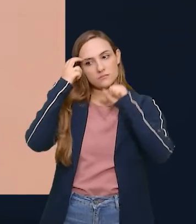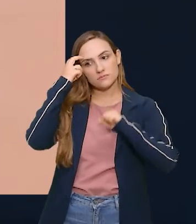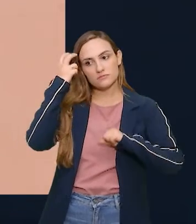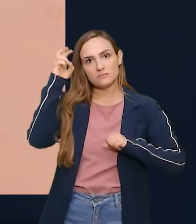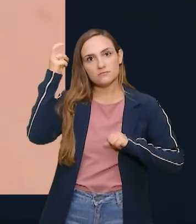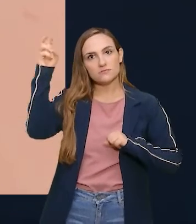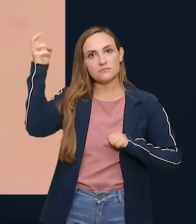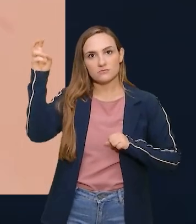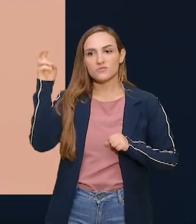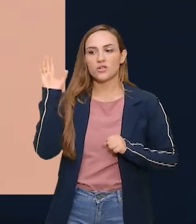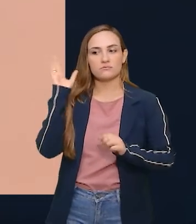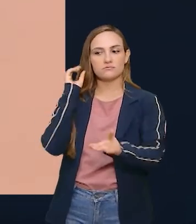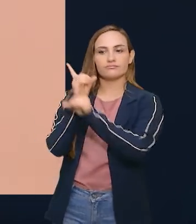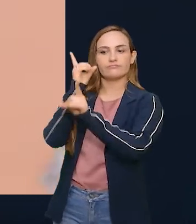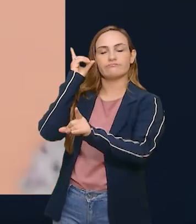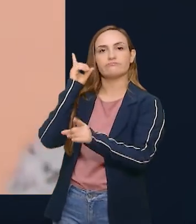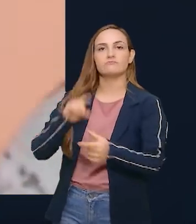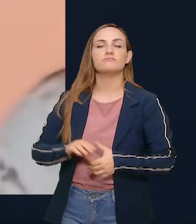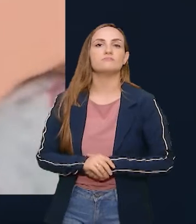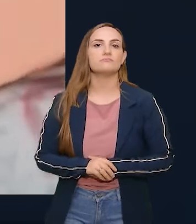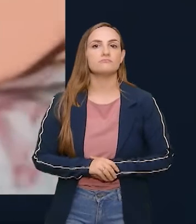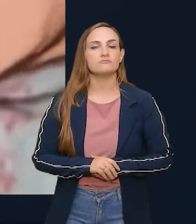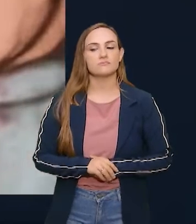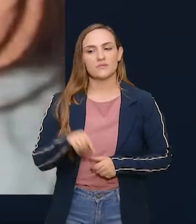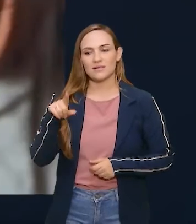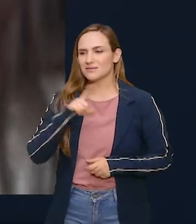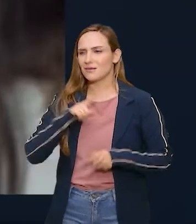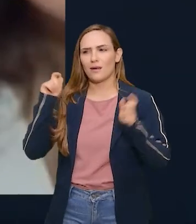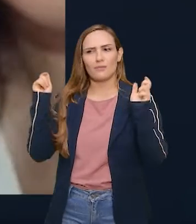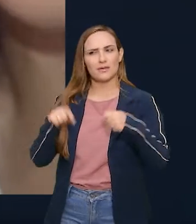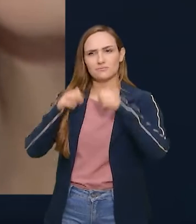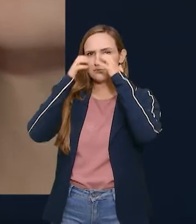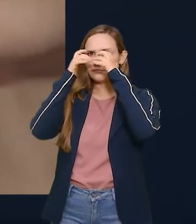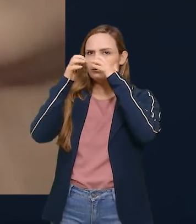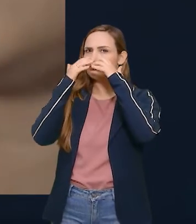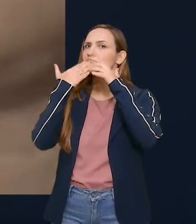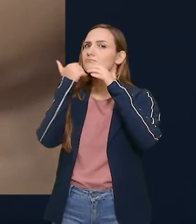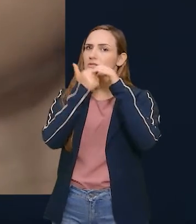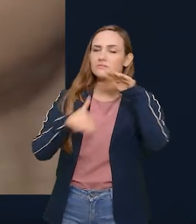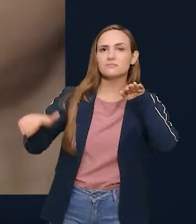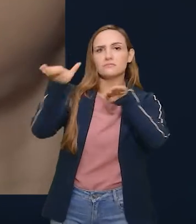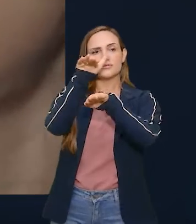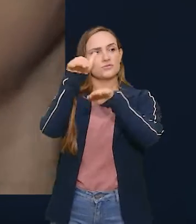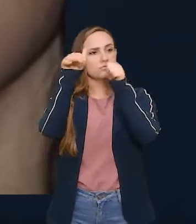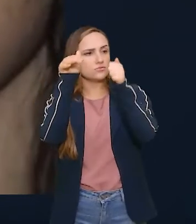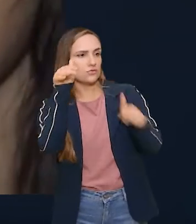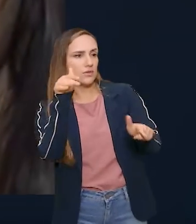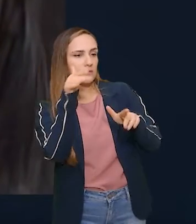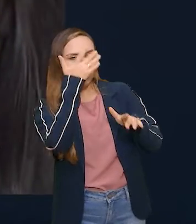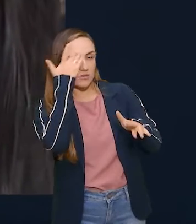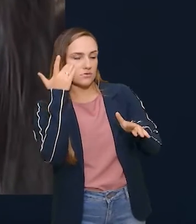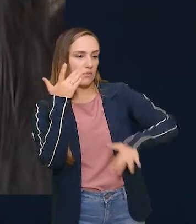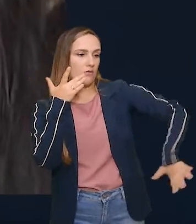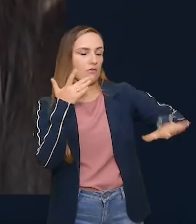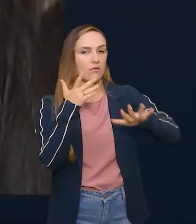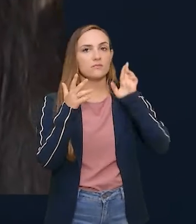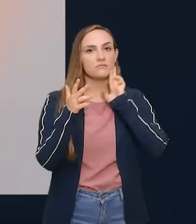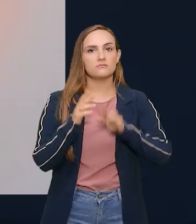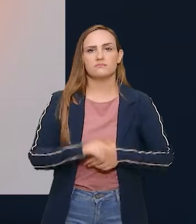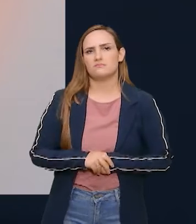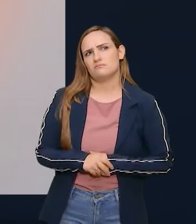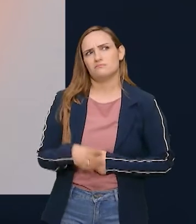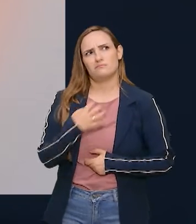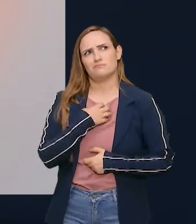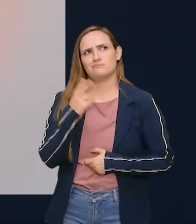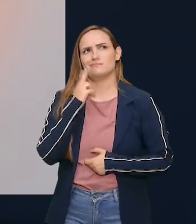foi identificada com superdotação, característica de quem tem uma capacidade mental significativamente acima da média. Eu me